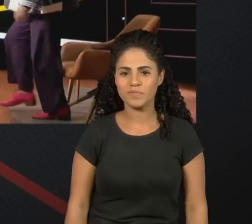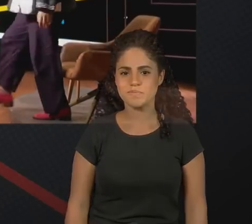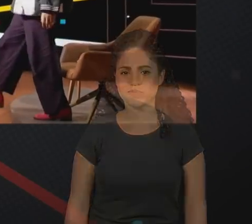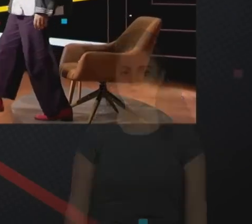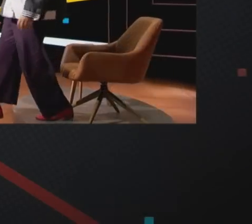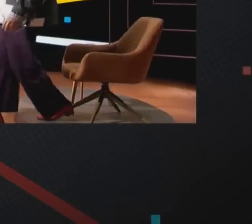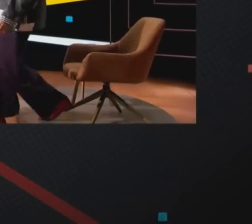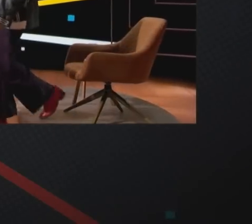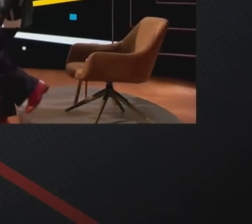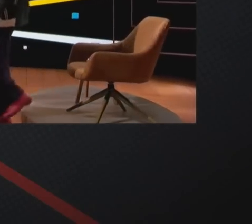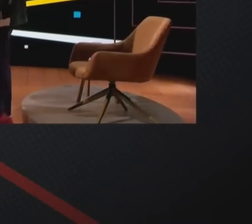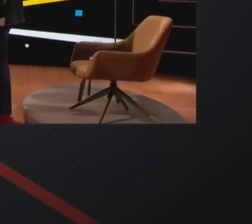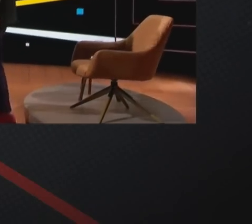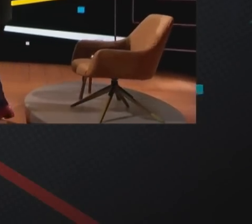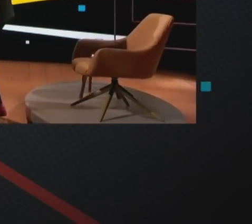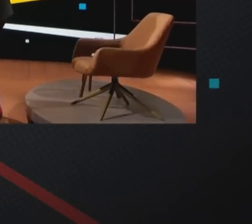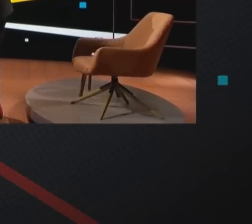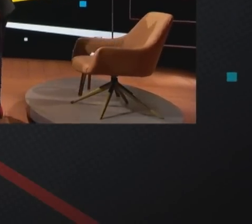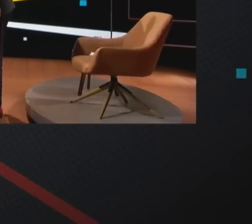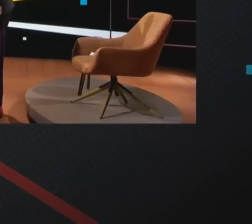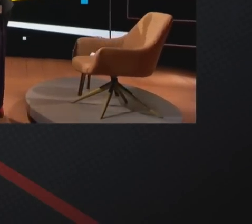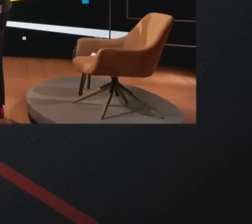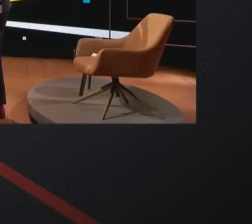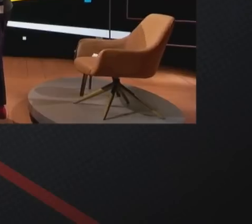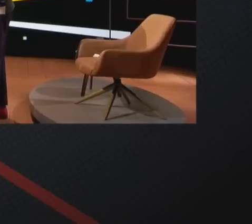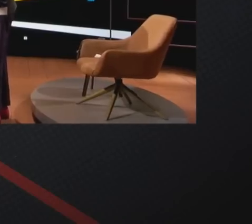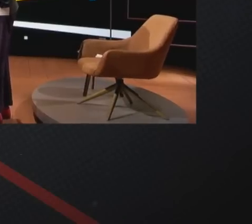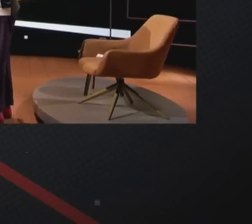Ah, que final foi esse?